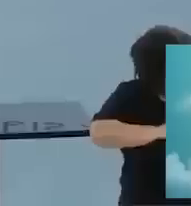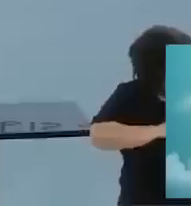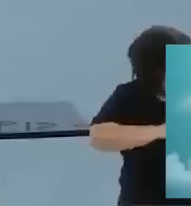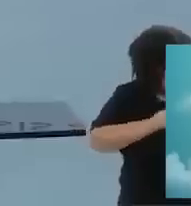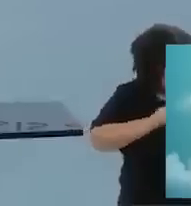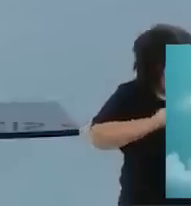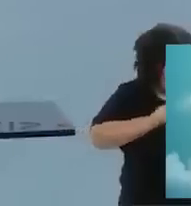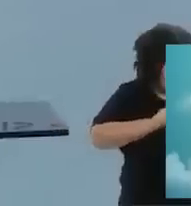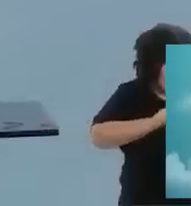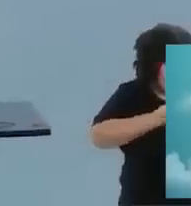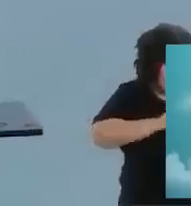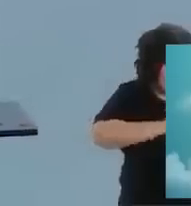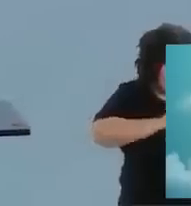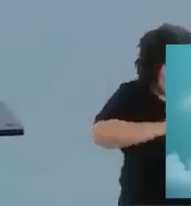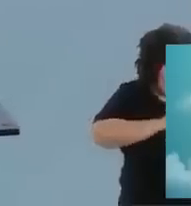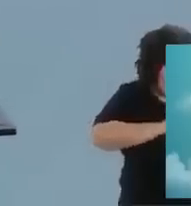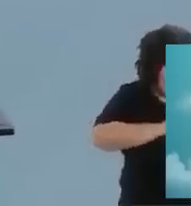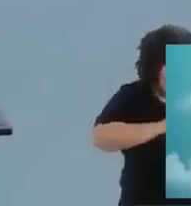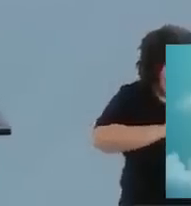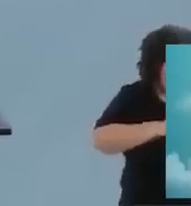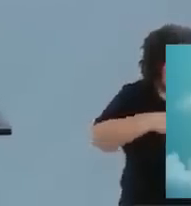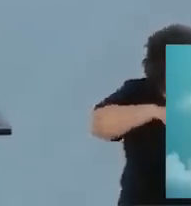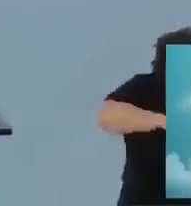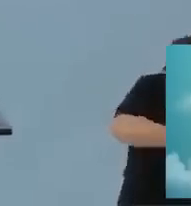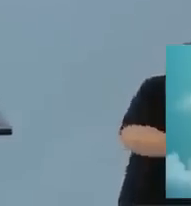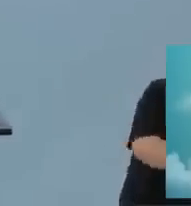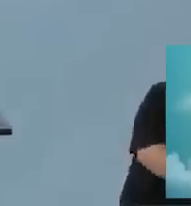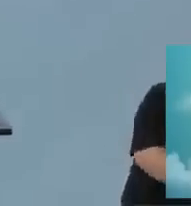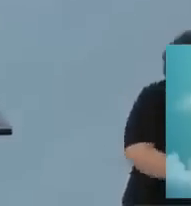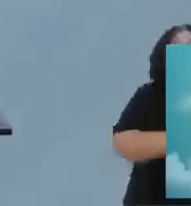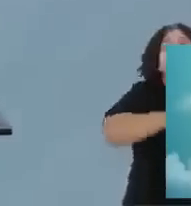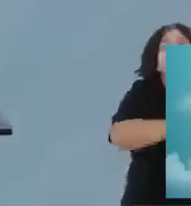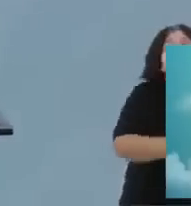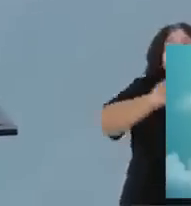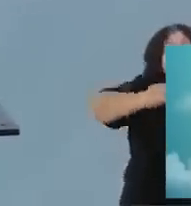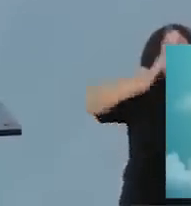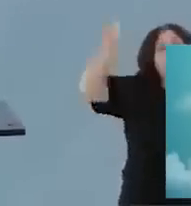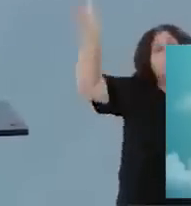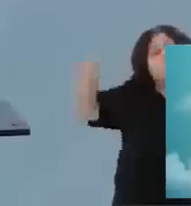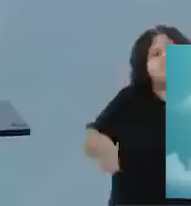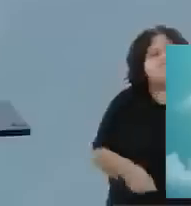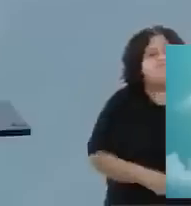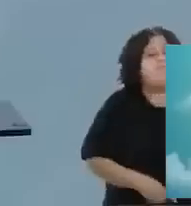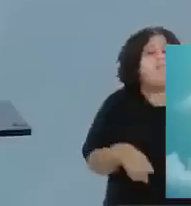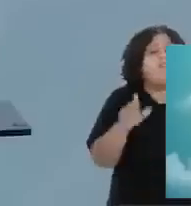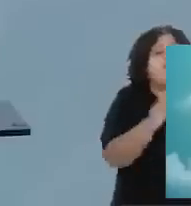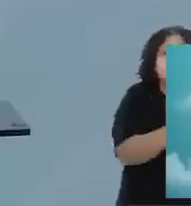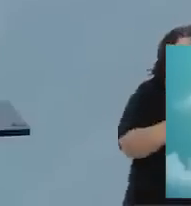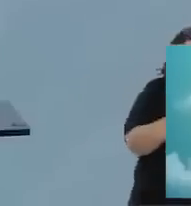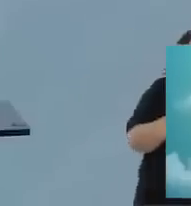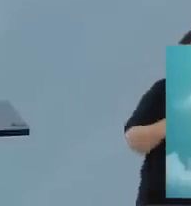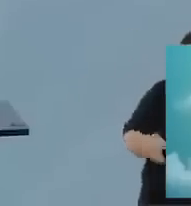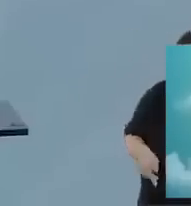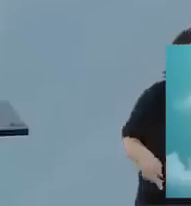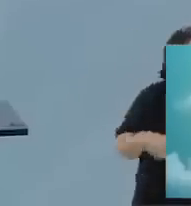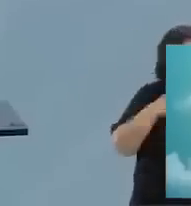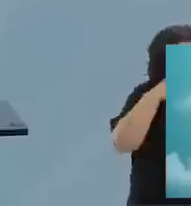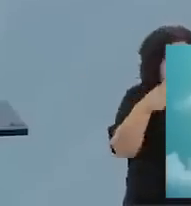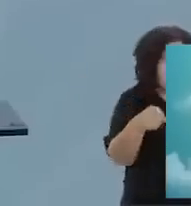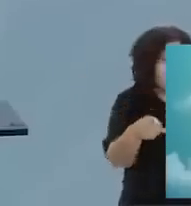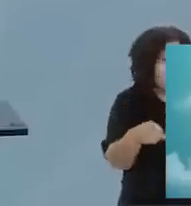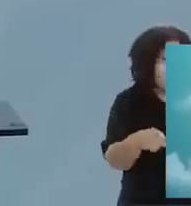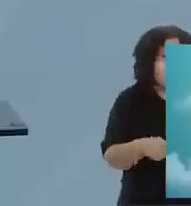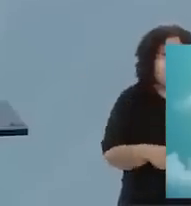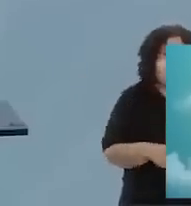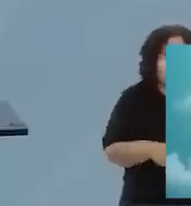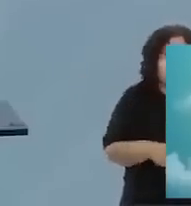se eu julgar o meu irmão, eu quero, segundo Jesus,